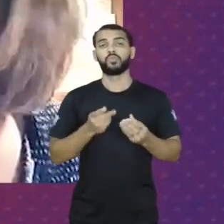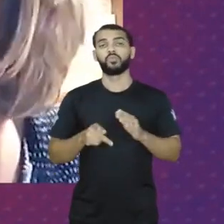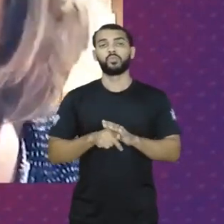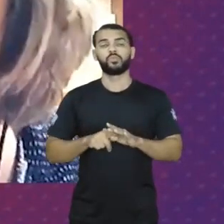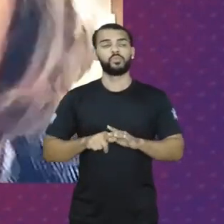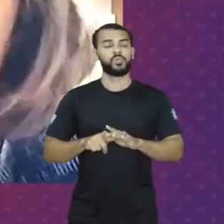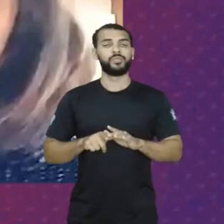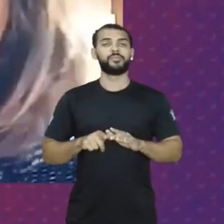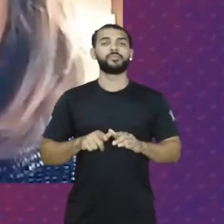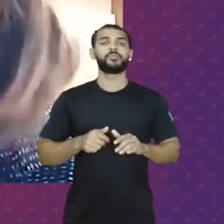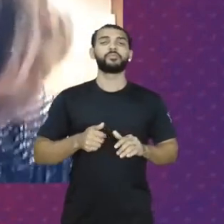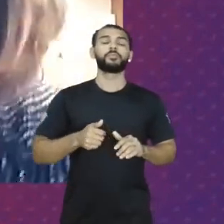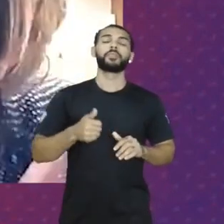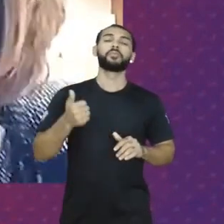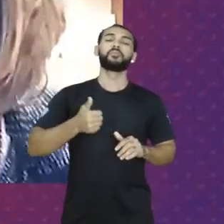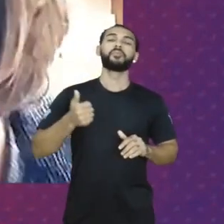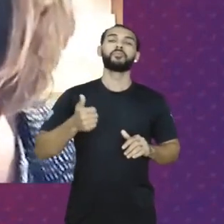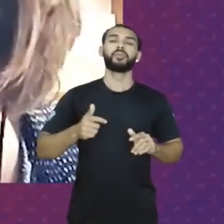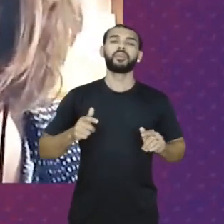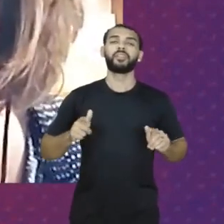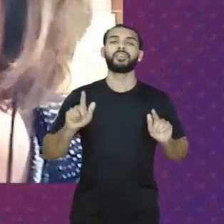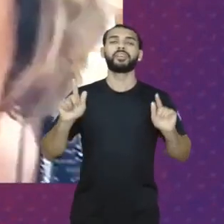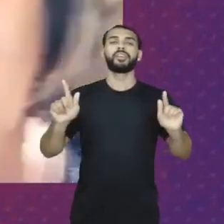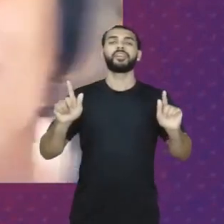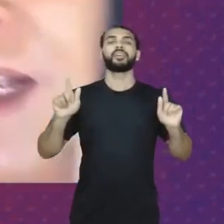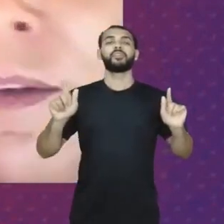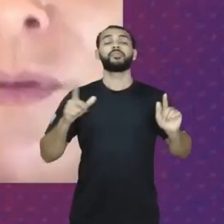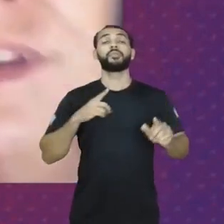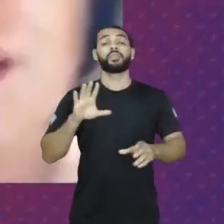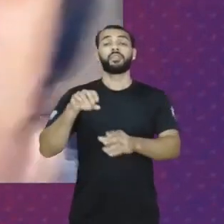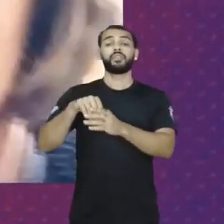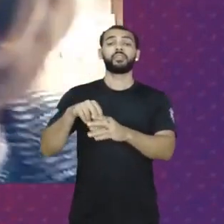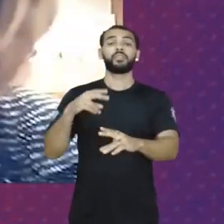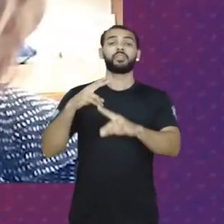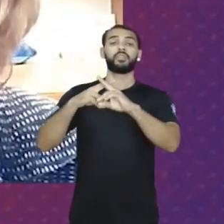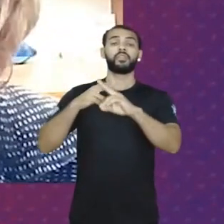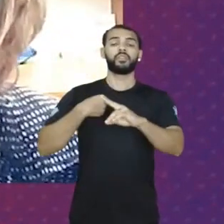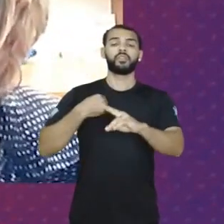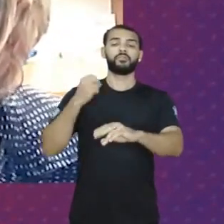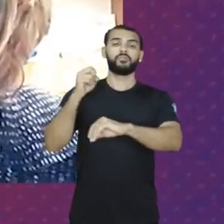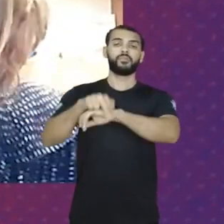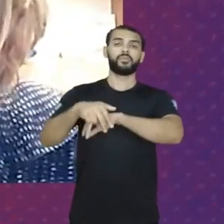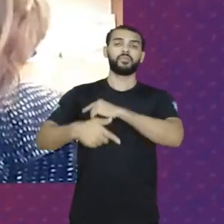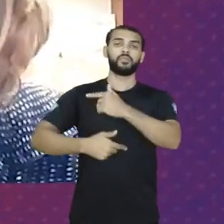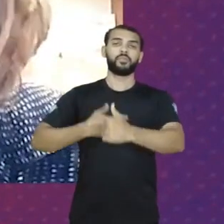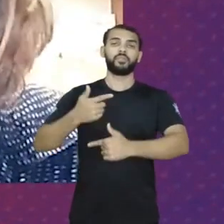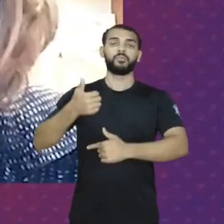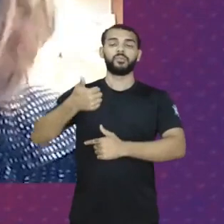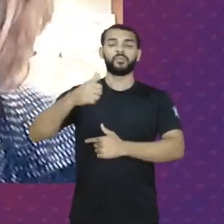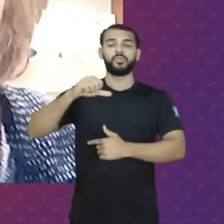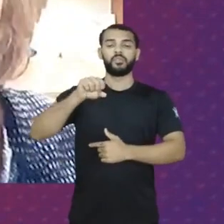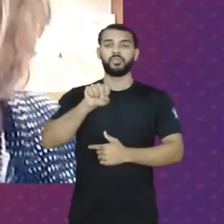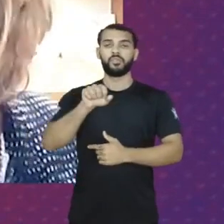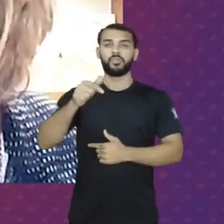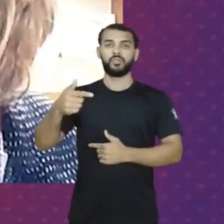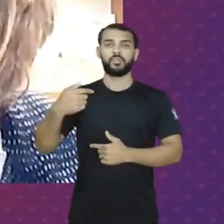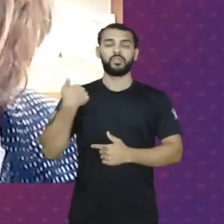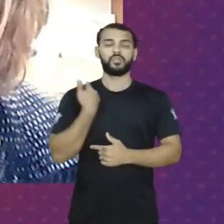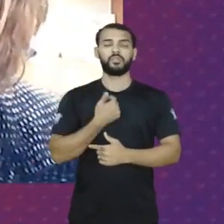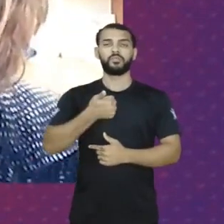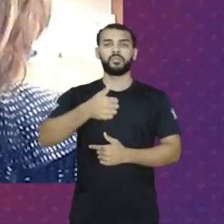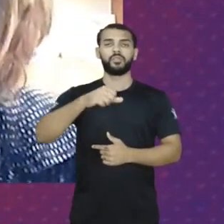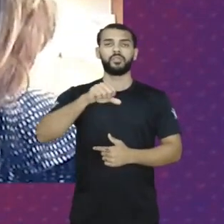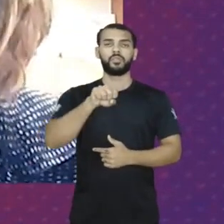história da Caixa Econômica, a empresa que eu entrei em 1982, e nós, em